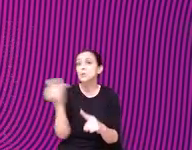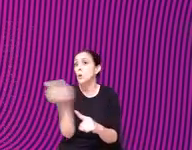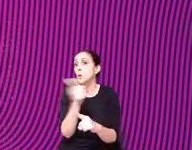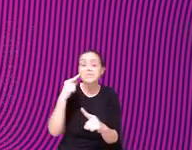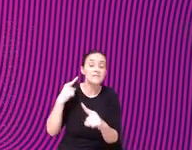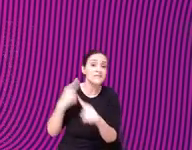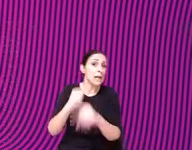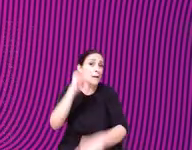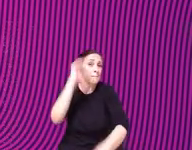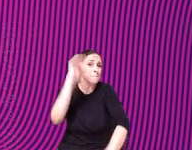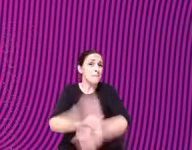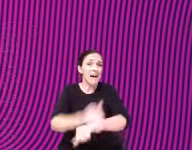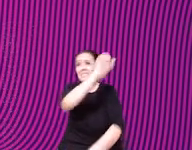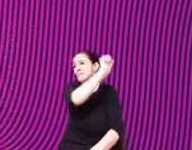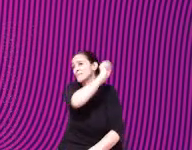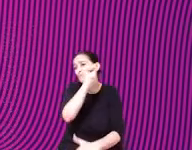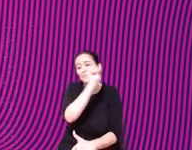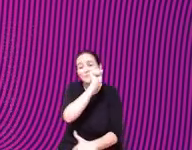que a população geral.